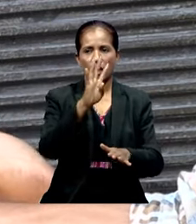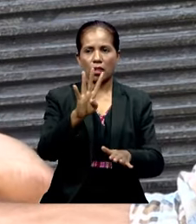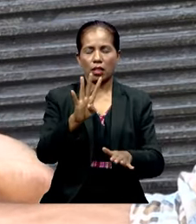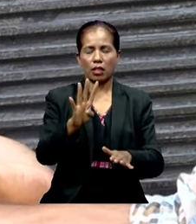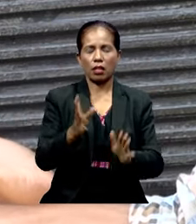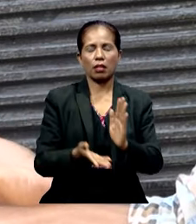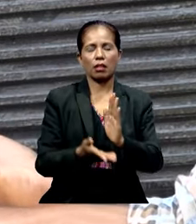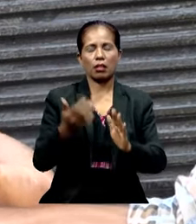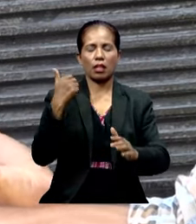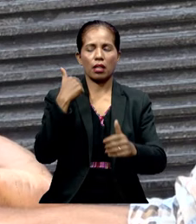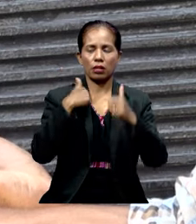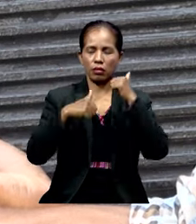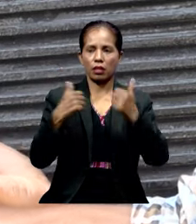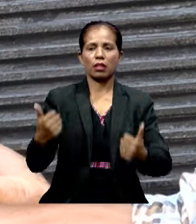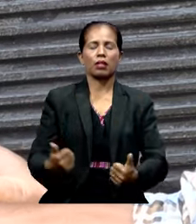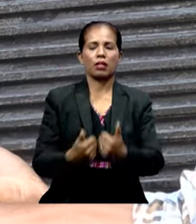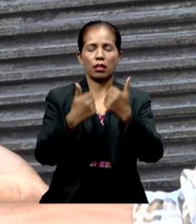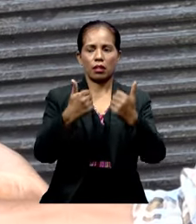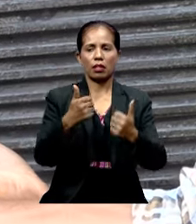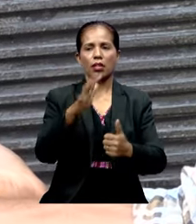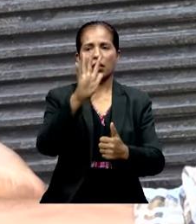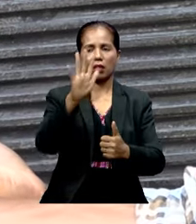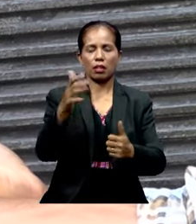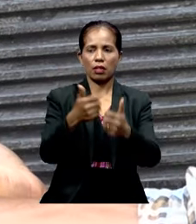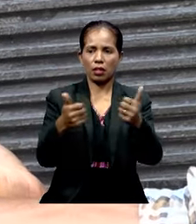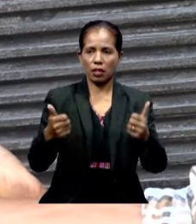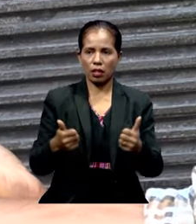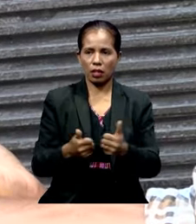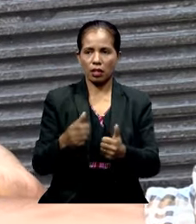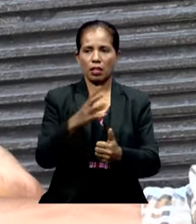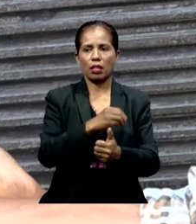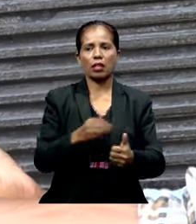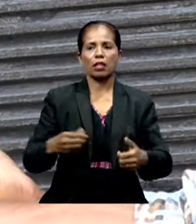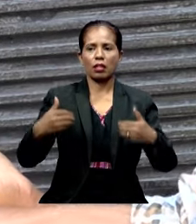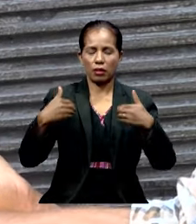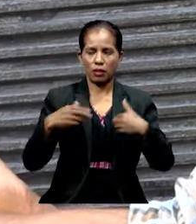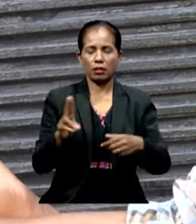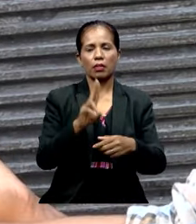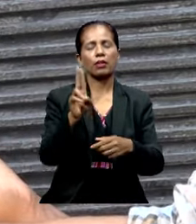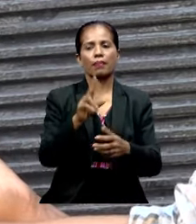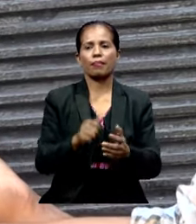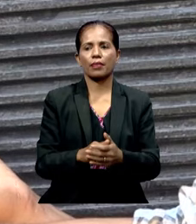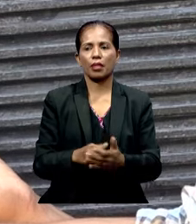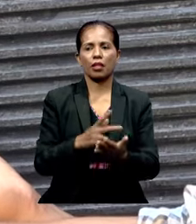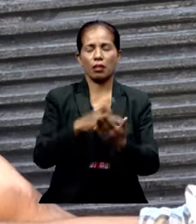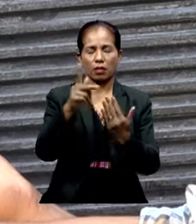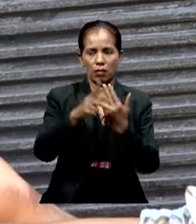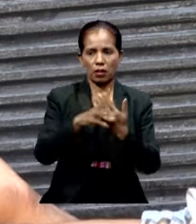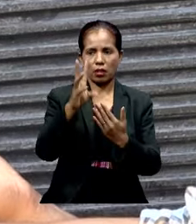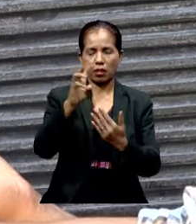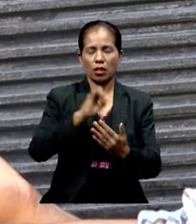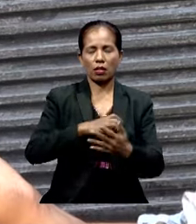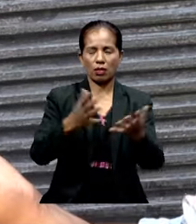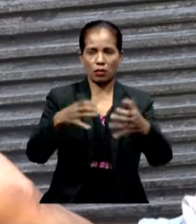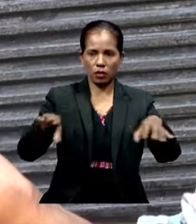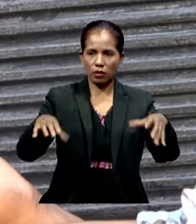amores atividade de esporto, Lima, aldeia saudável, nem transparência e execução. E a programa NEM, de NEM, que é o cargo de